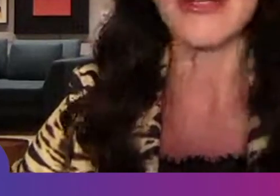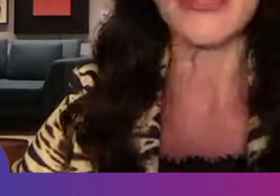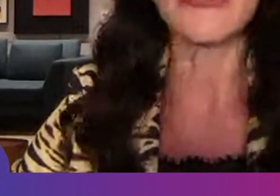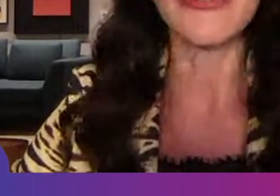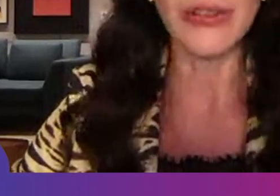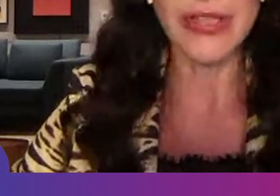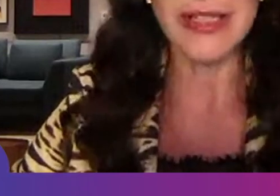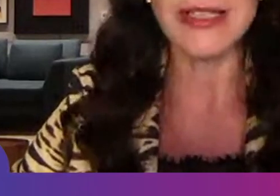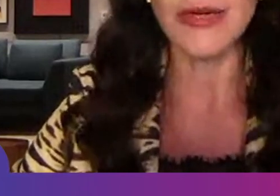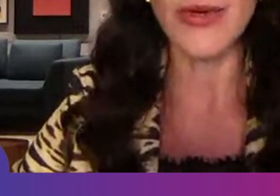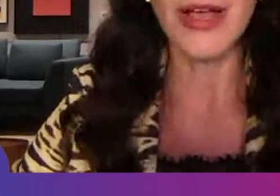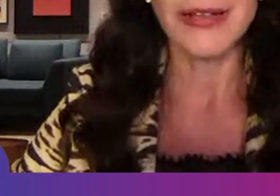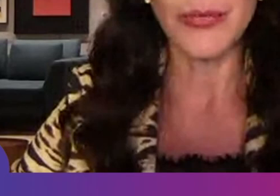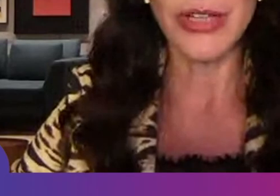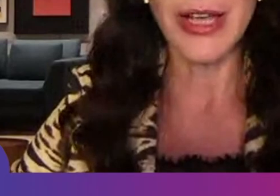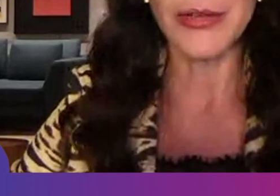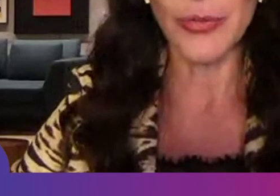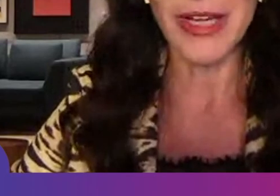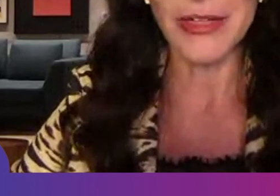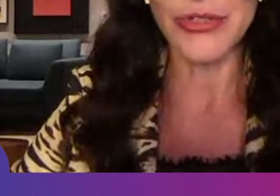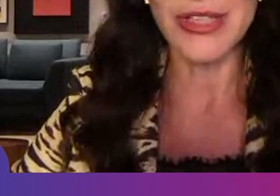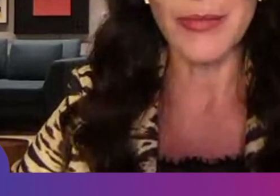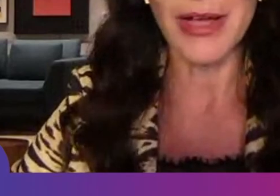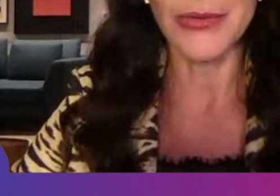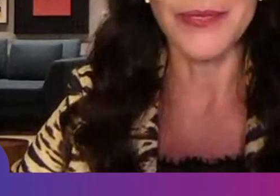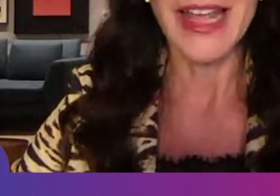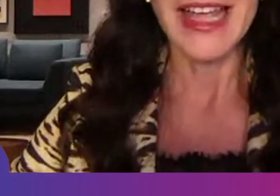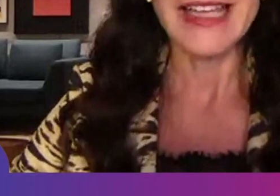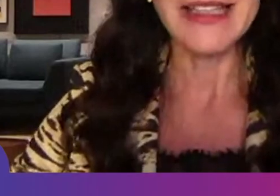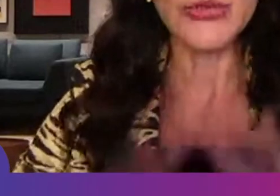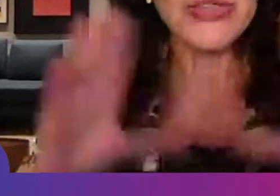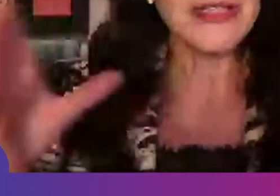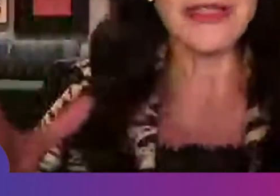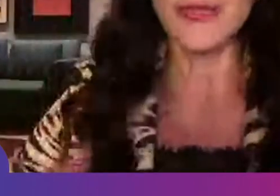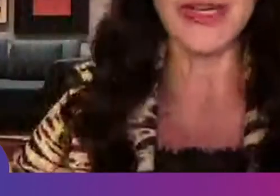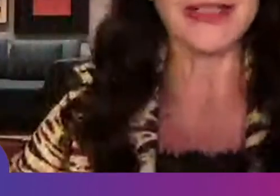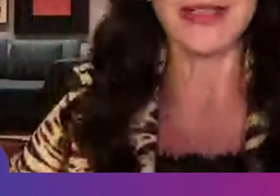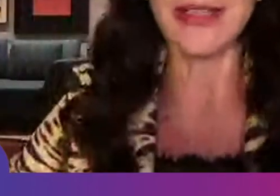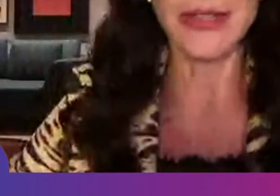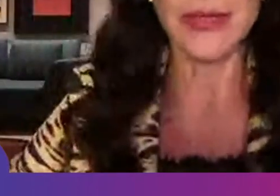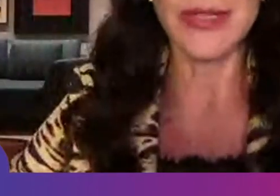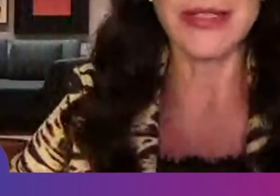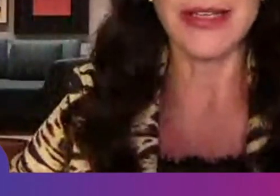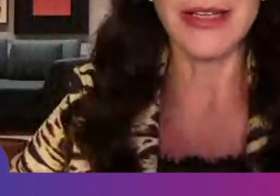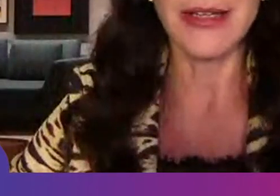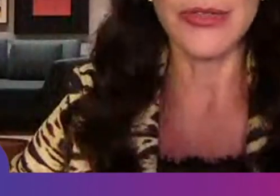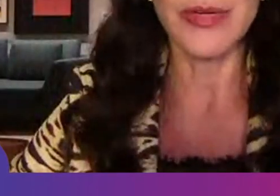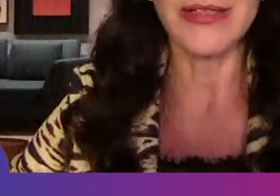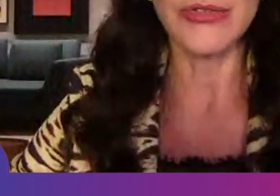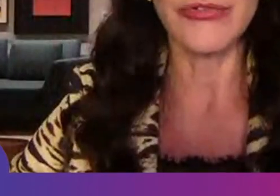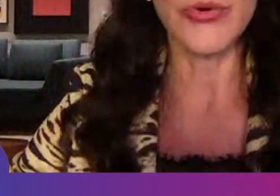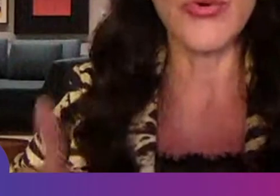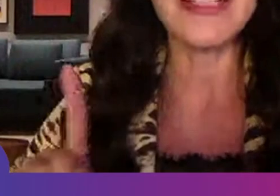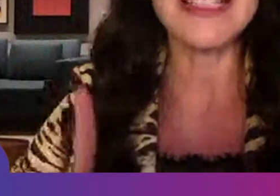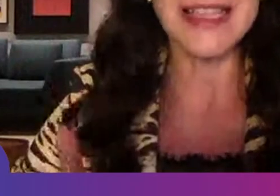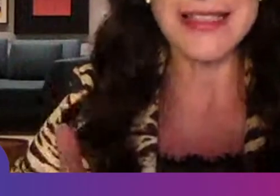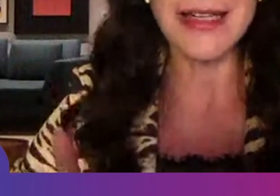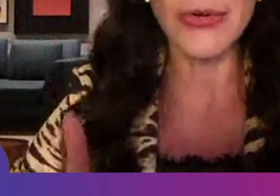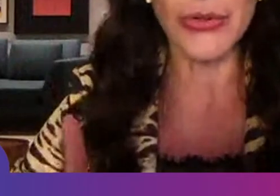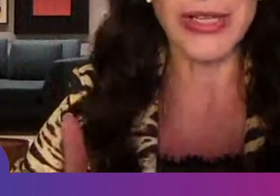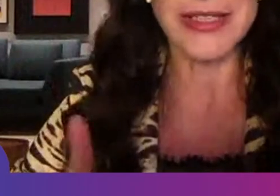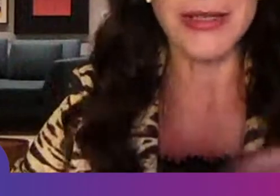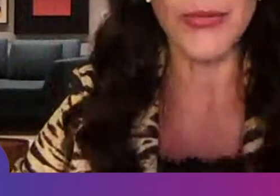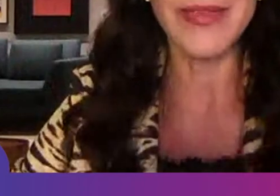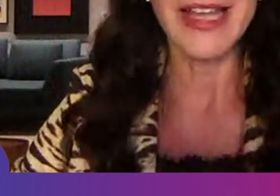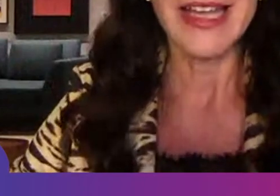de gênero e de valorização da mulher no mercado de trabalho. Entre todas as empresas grandes brasileiras, o Bradesco ficou com a